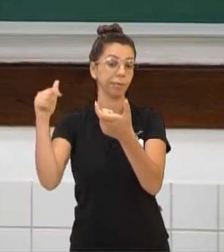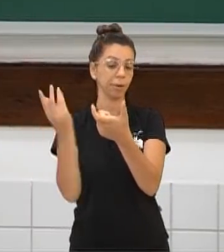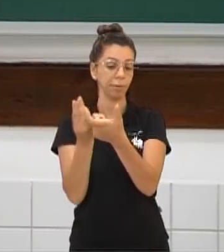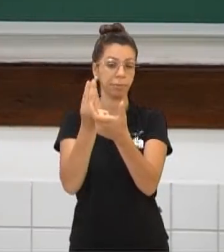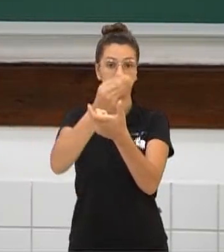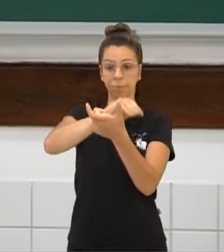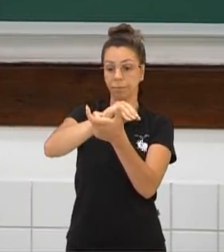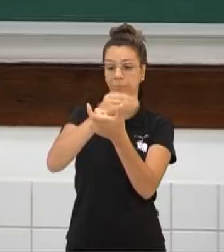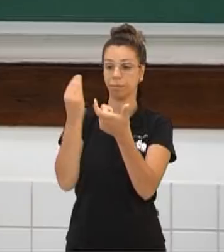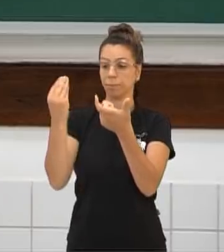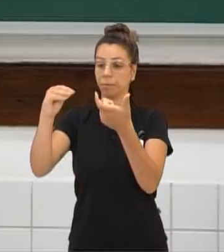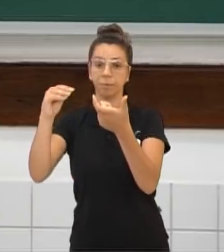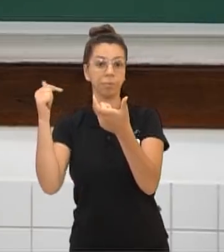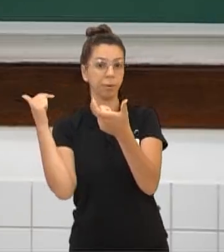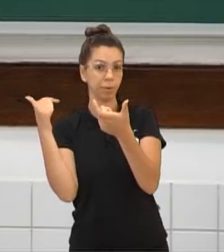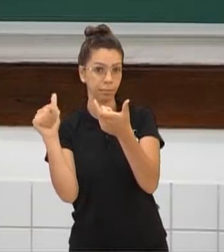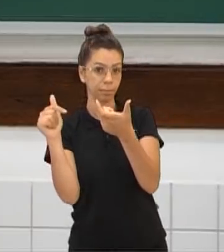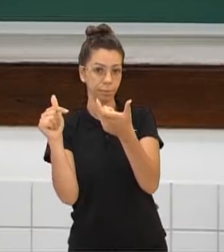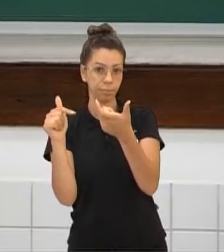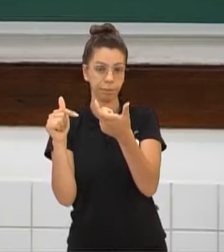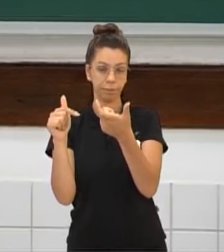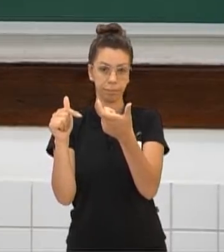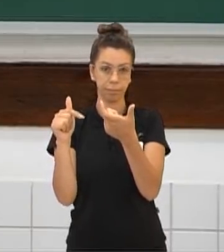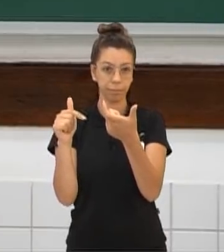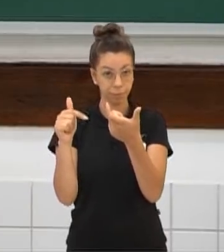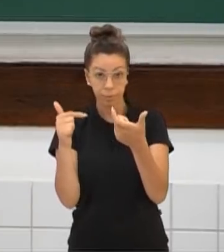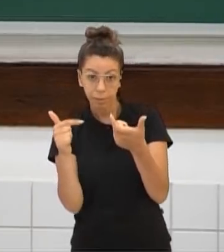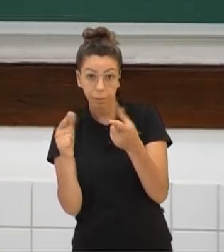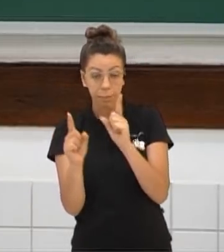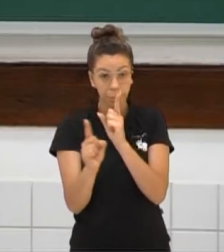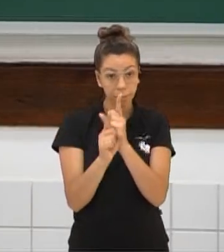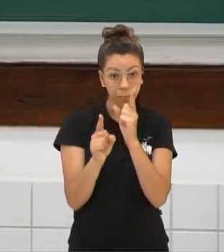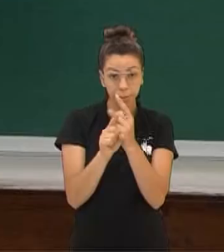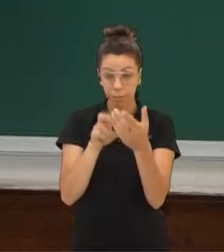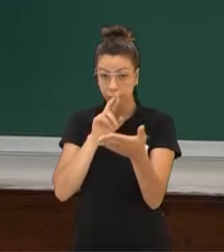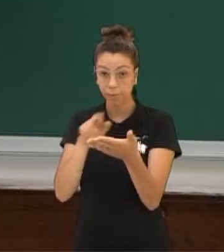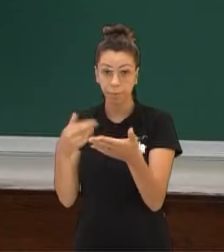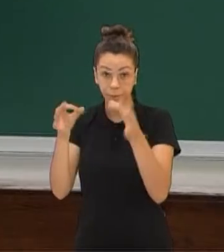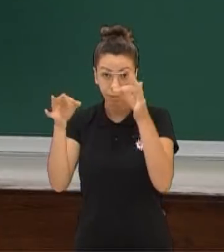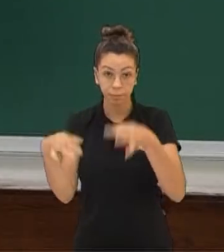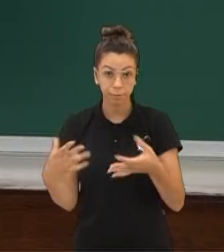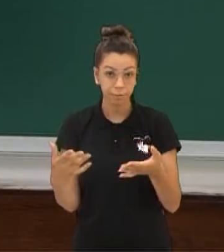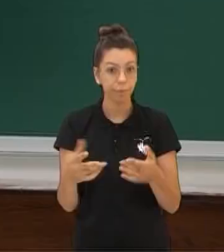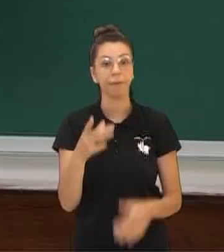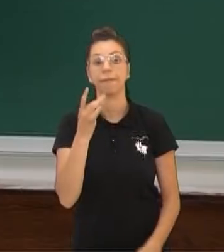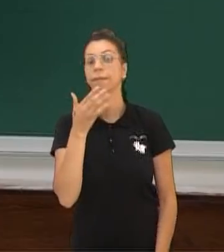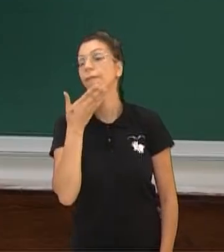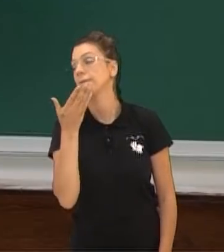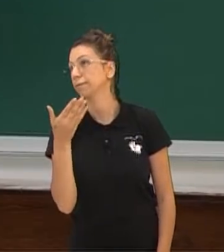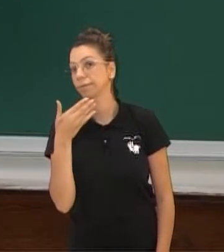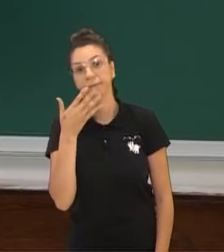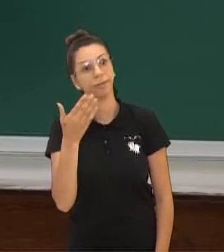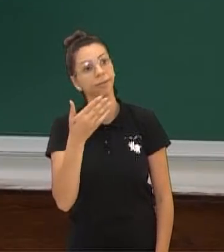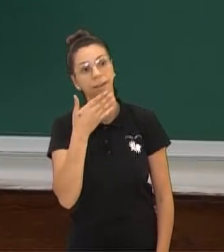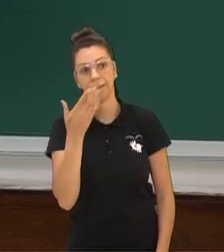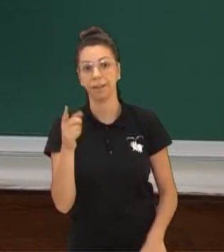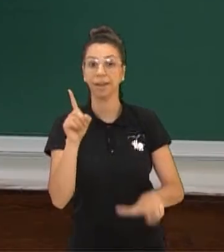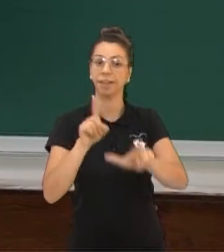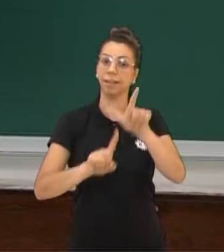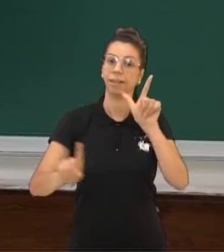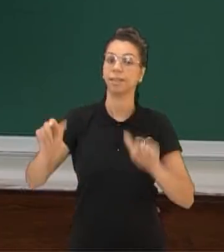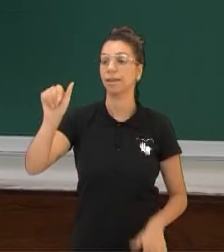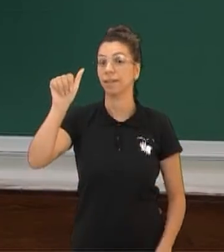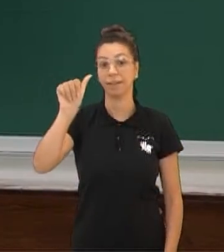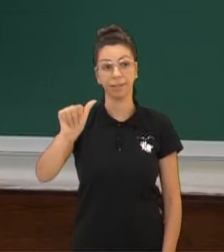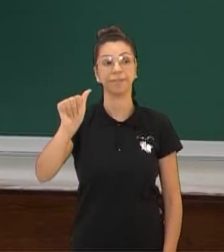ter nem prefixo e nem sufixo. Já chegou à conclusão? Então, qual é? Tá fácil, né, gente? Ó, letter